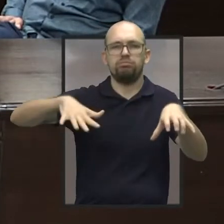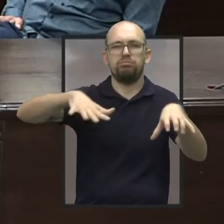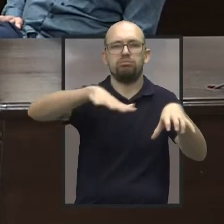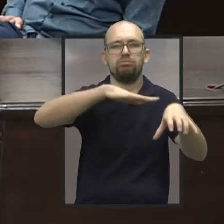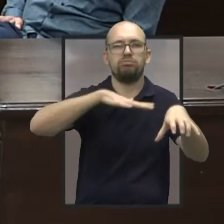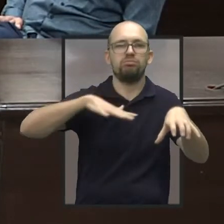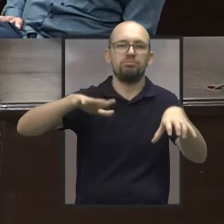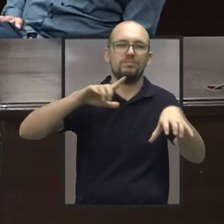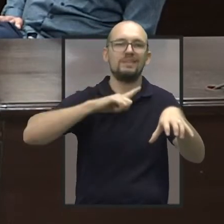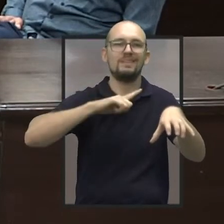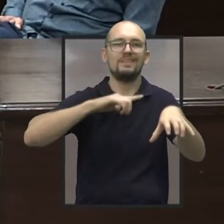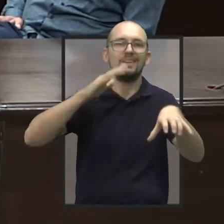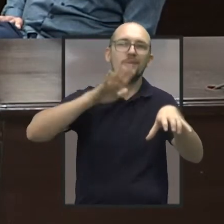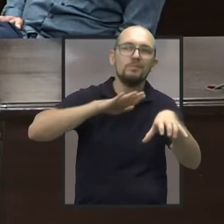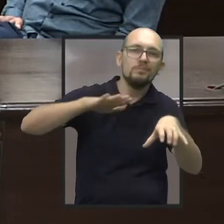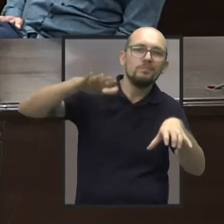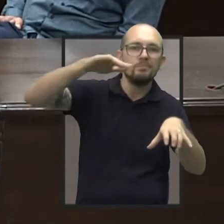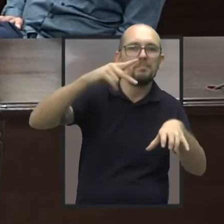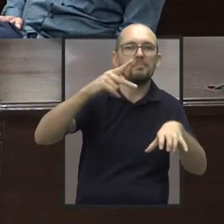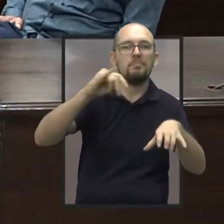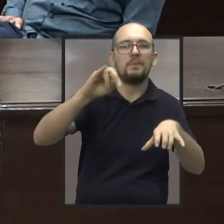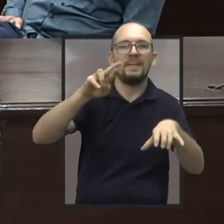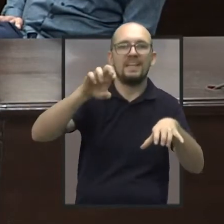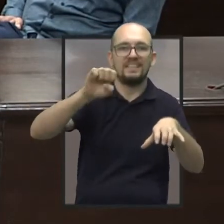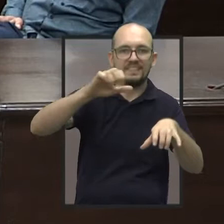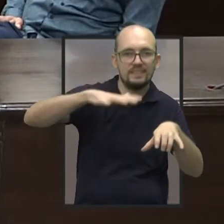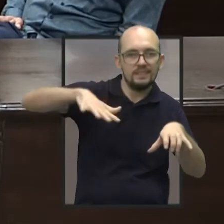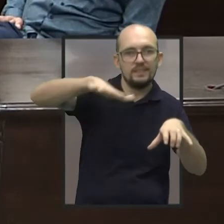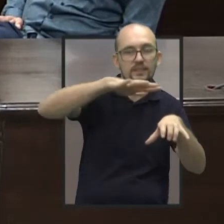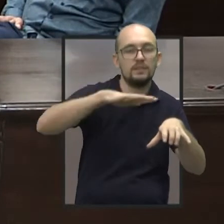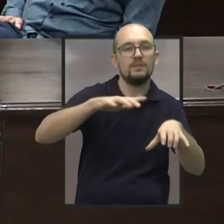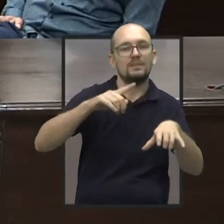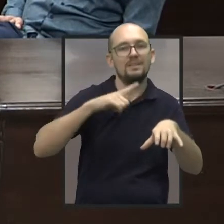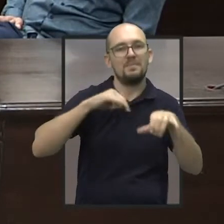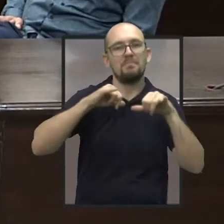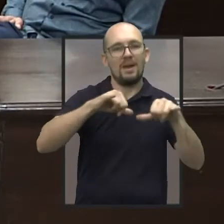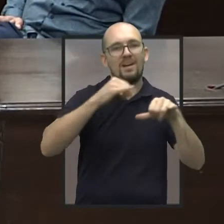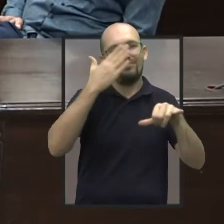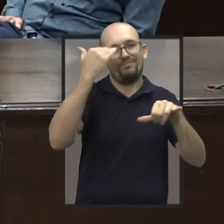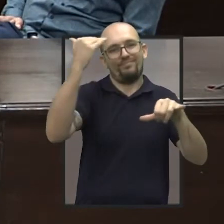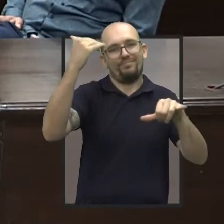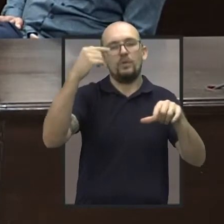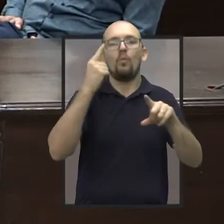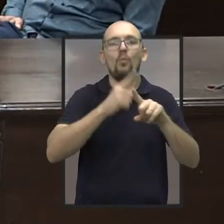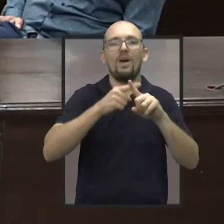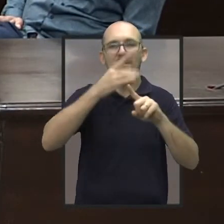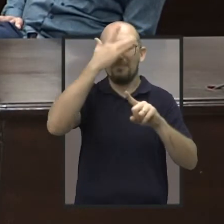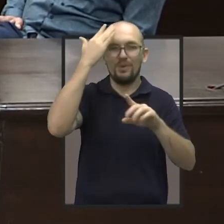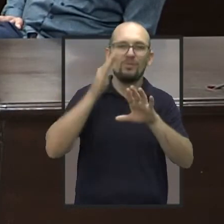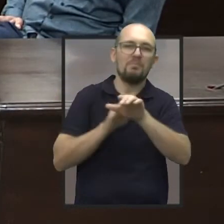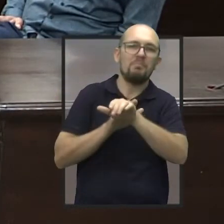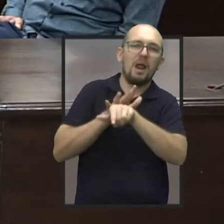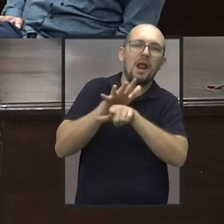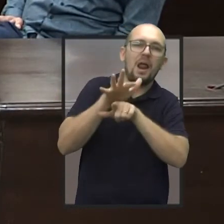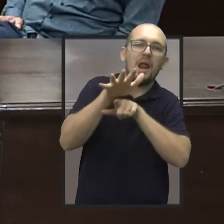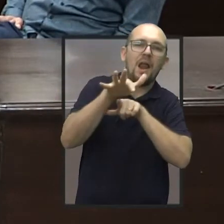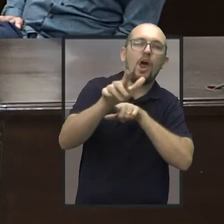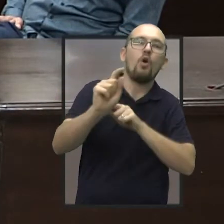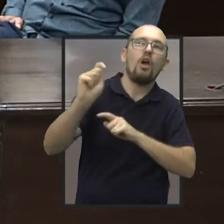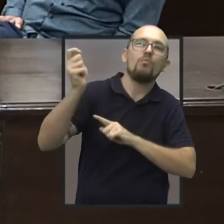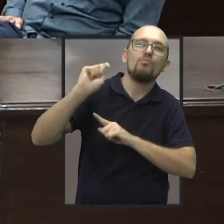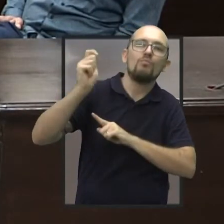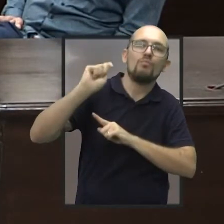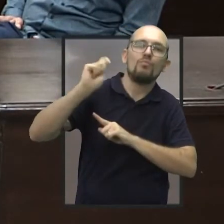cidade, ali nos altos do Jardim Pires de Campos, em que muitas pessoas têm se aglomerado para soltar pipa aos finais